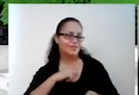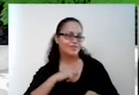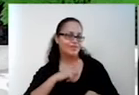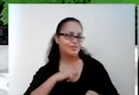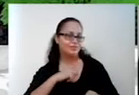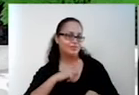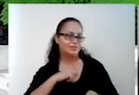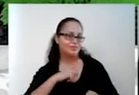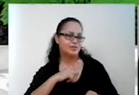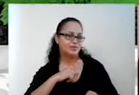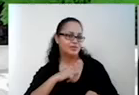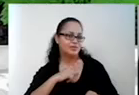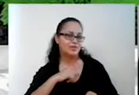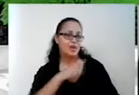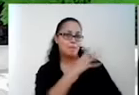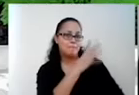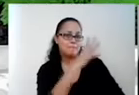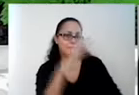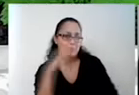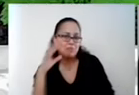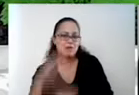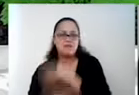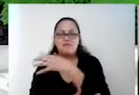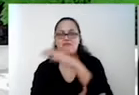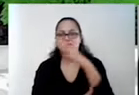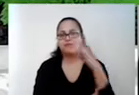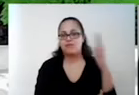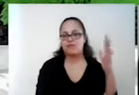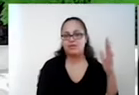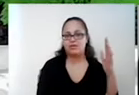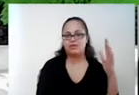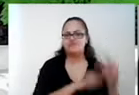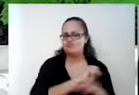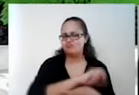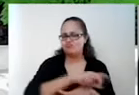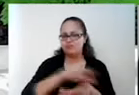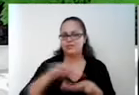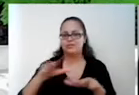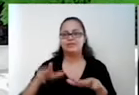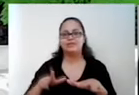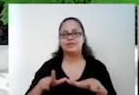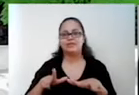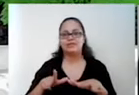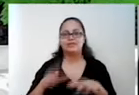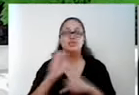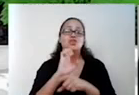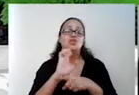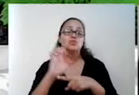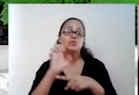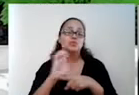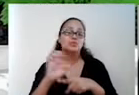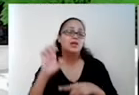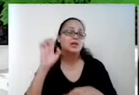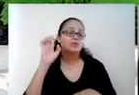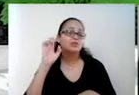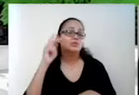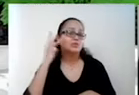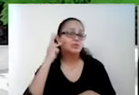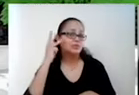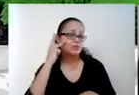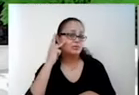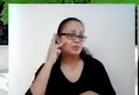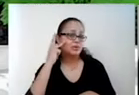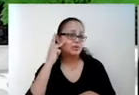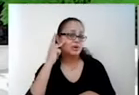direito, uma floresta rica em samambaias. No estado de São Paulo, nós temos dois biomas muito